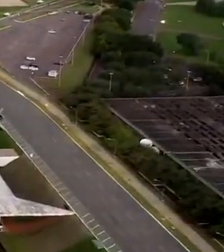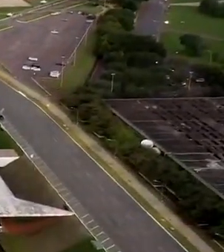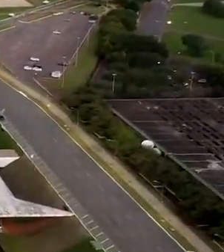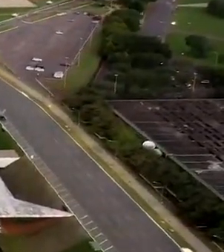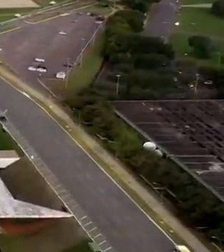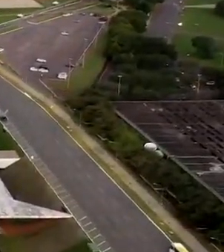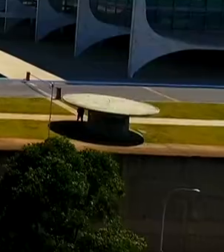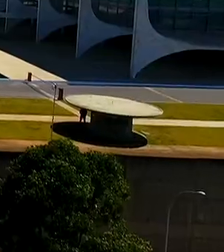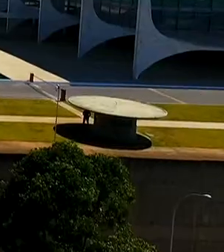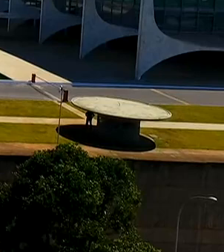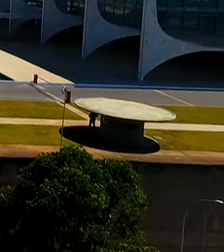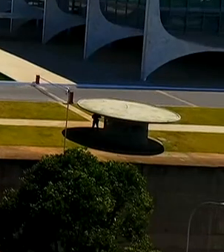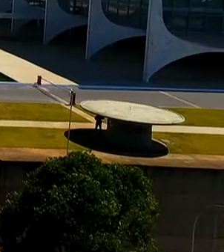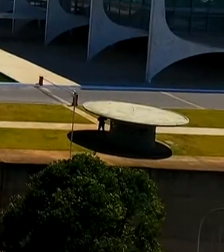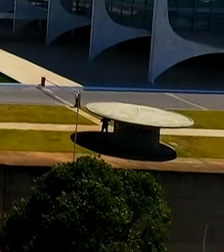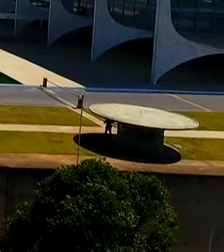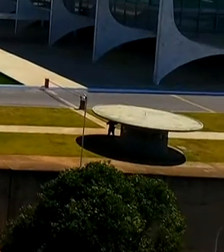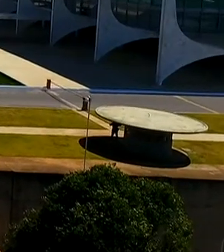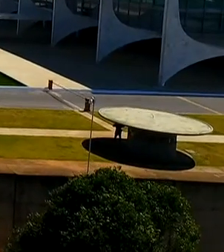Tchau, tchau.